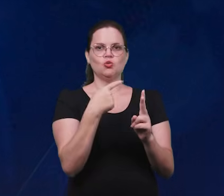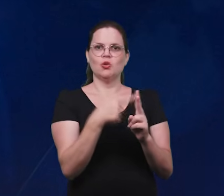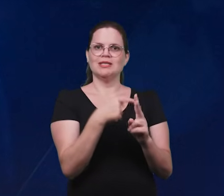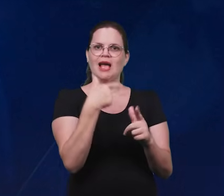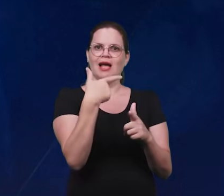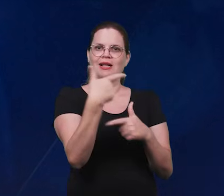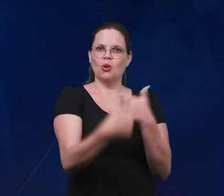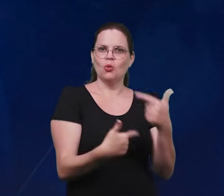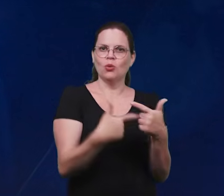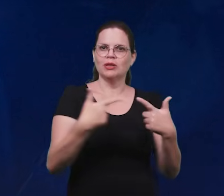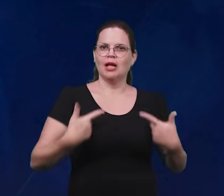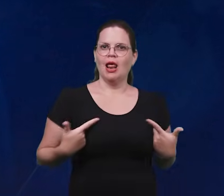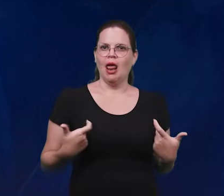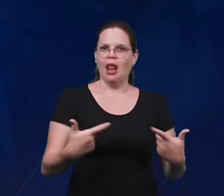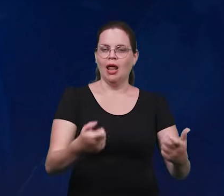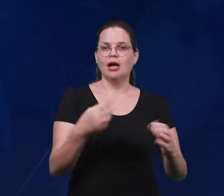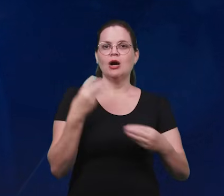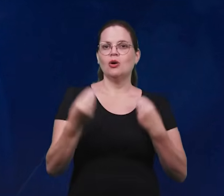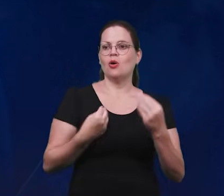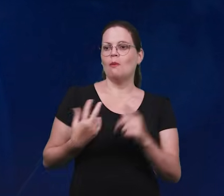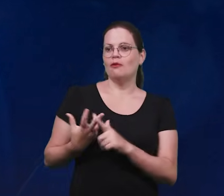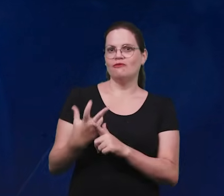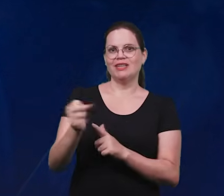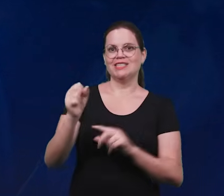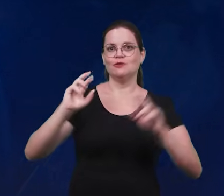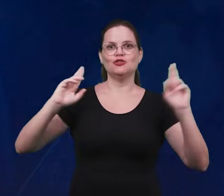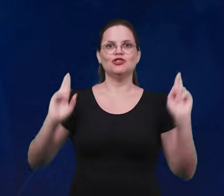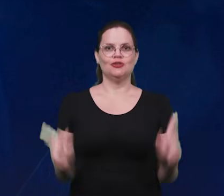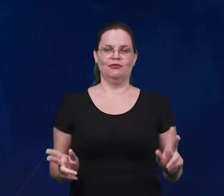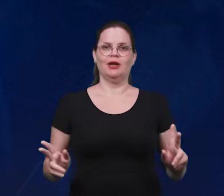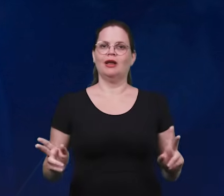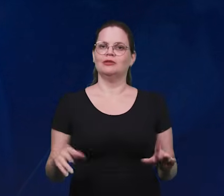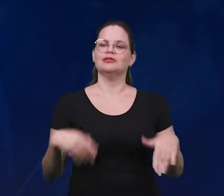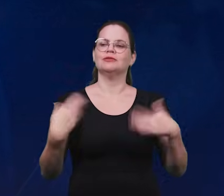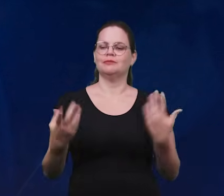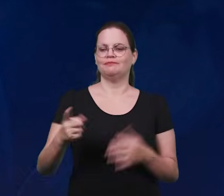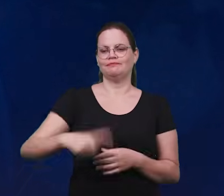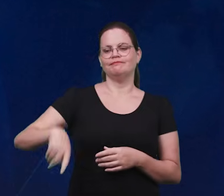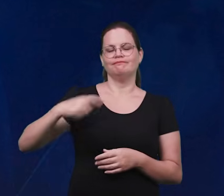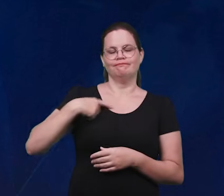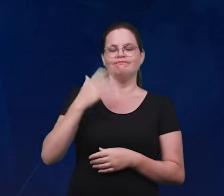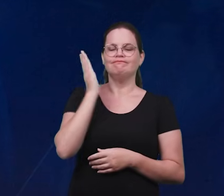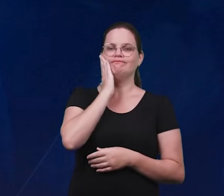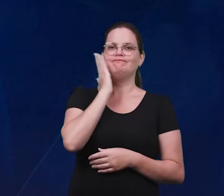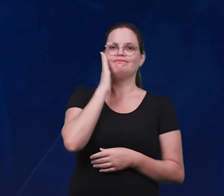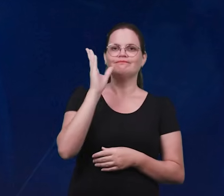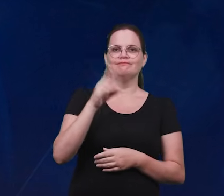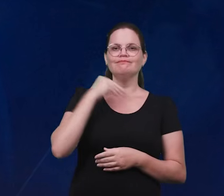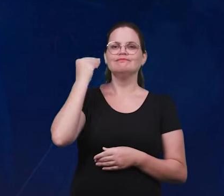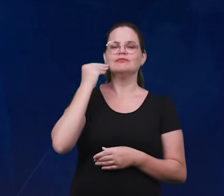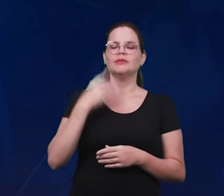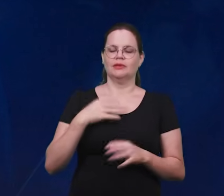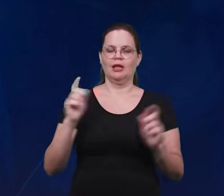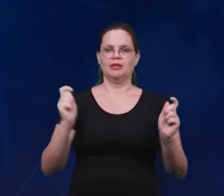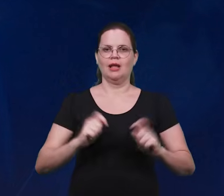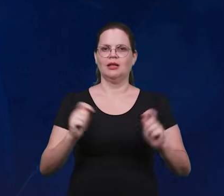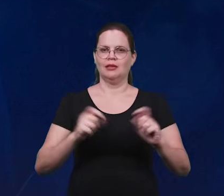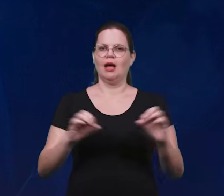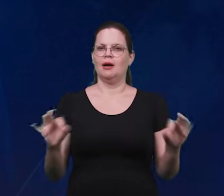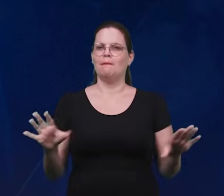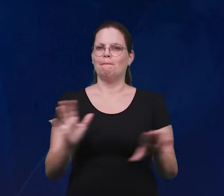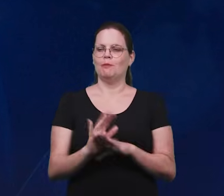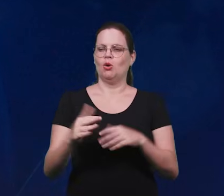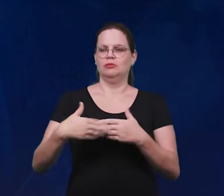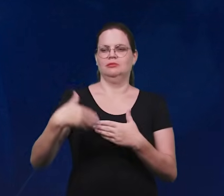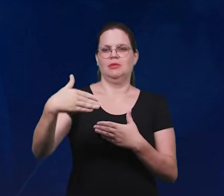vencidos de forma diferente, eles, por certo, deveriam estar agora mais preparados para as